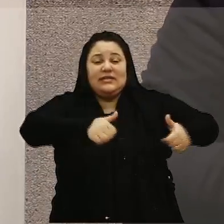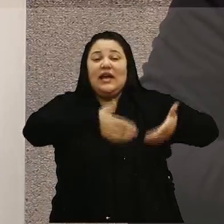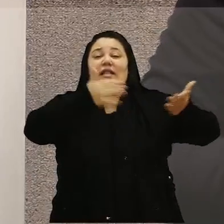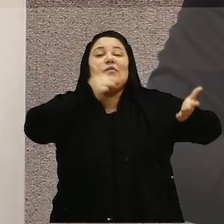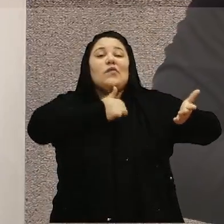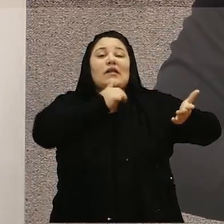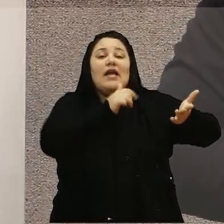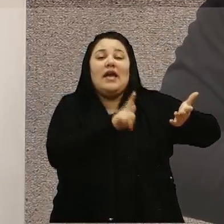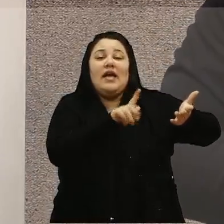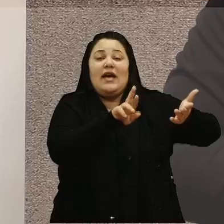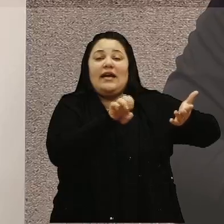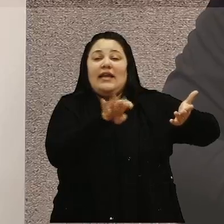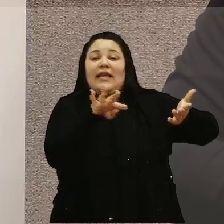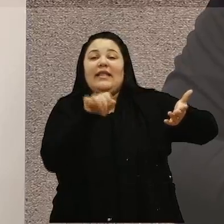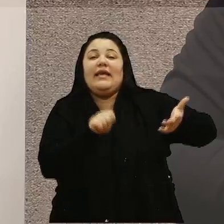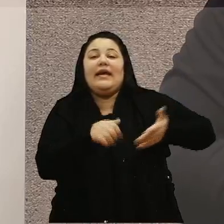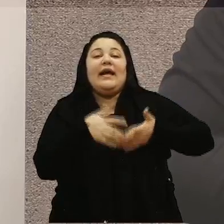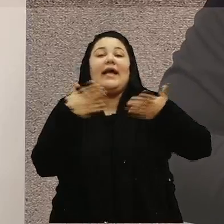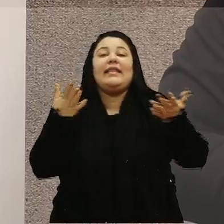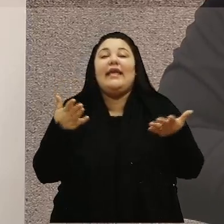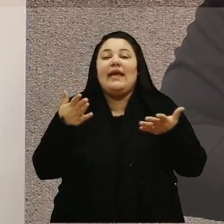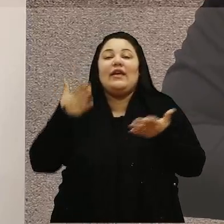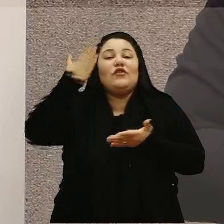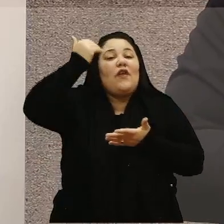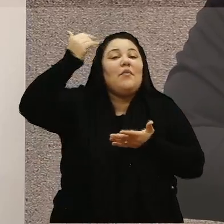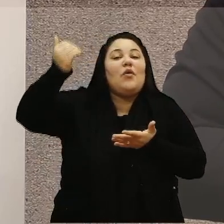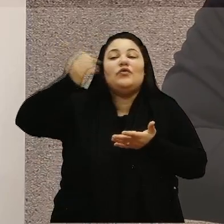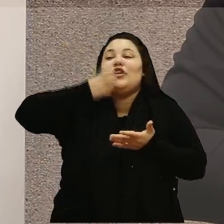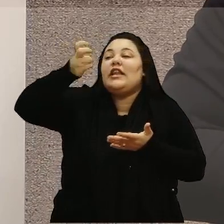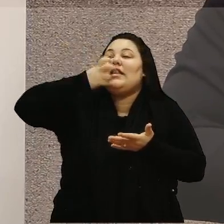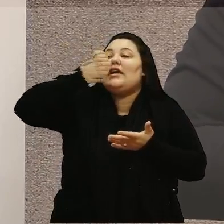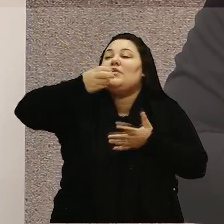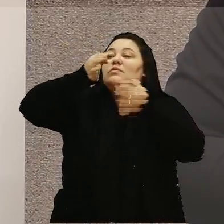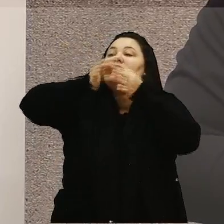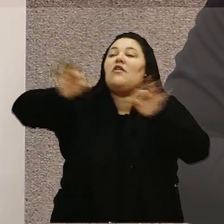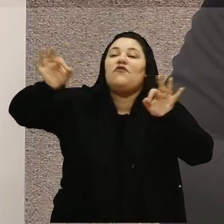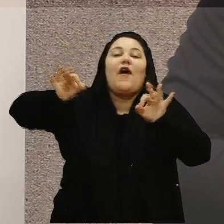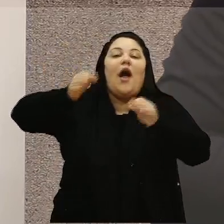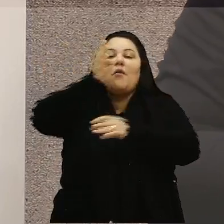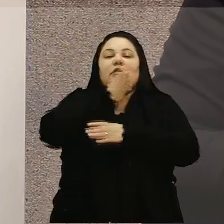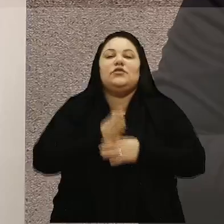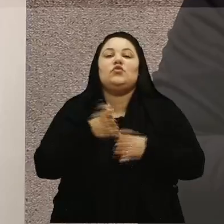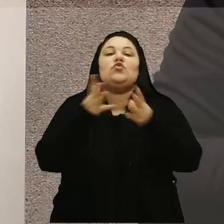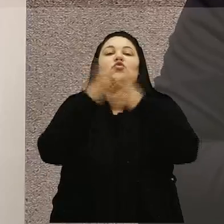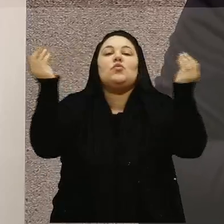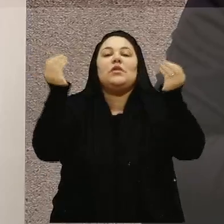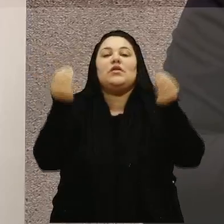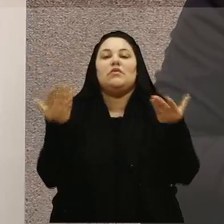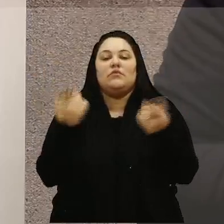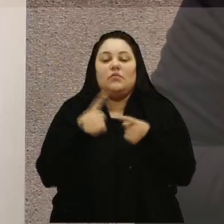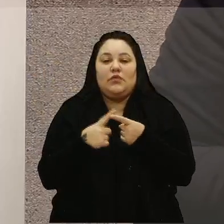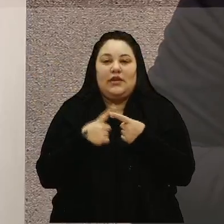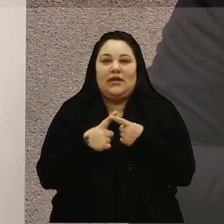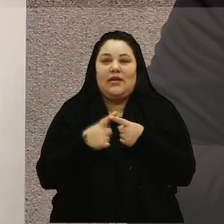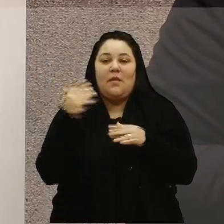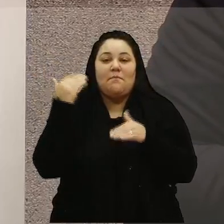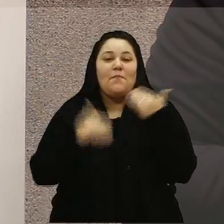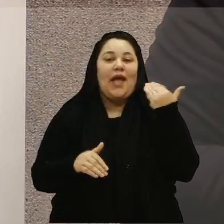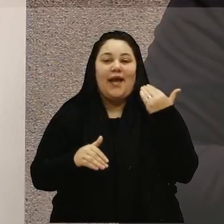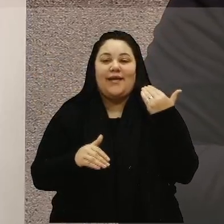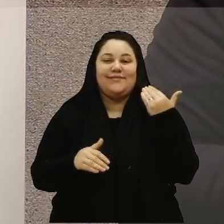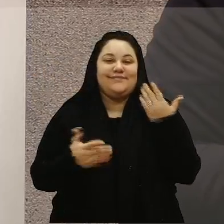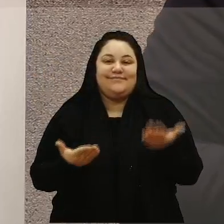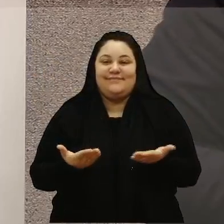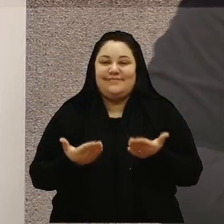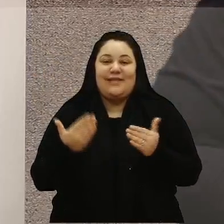Cadê o Leonardo DiCaprio gritando para salvar o Brasil? Sumiram. Por quê? Porque são incoerentes na sua